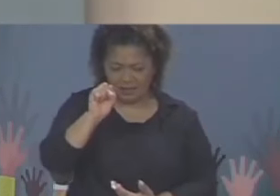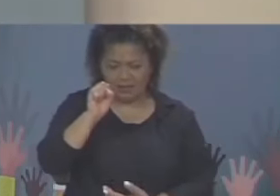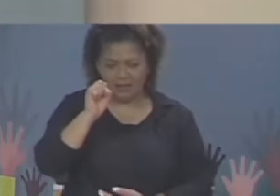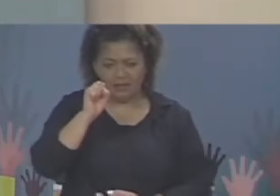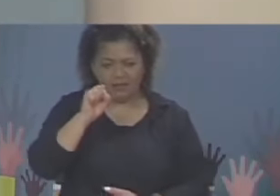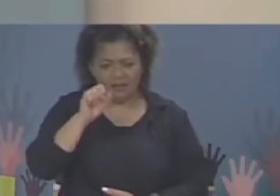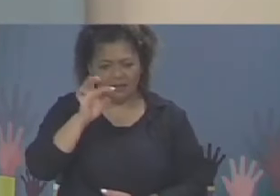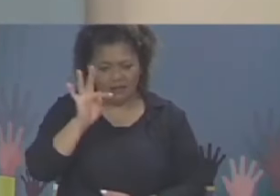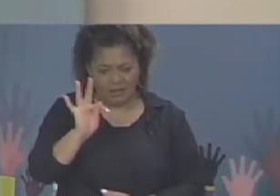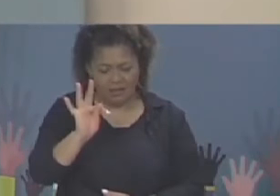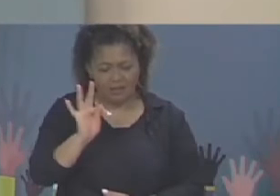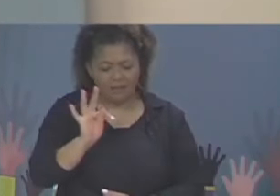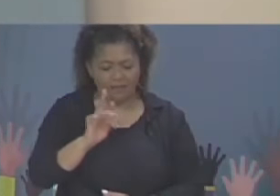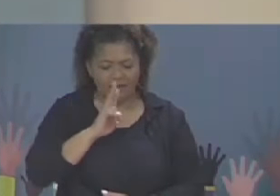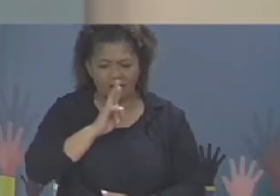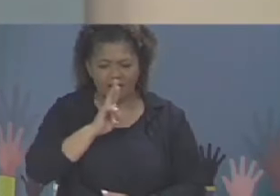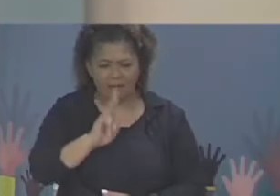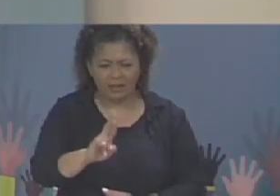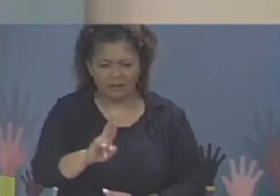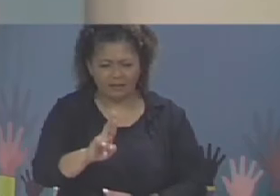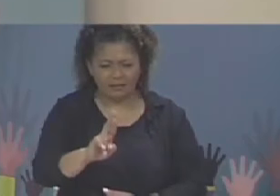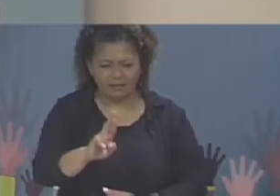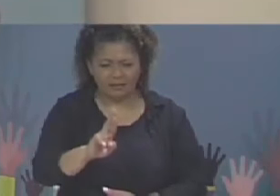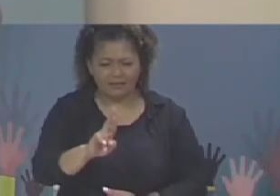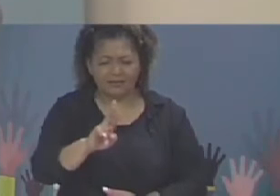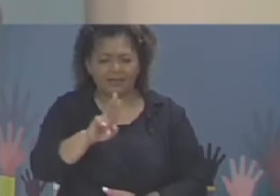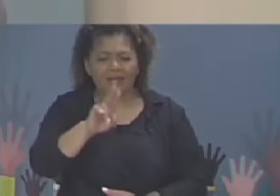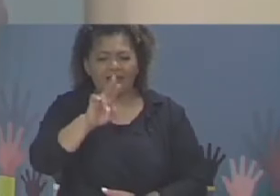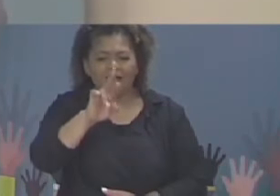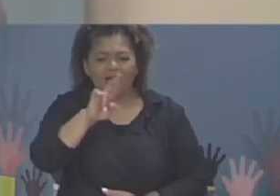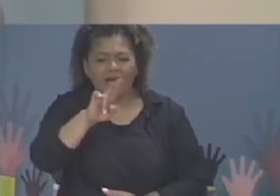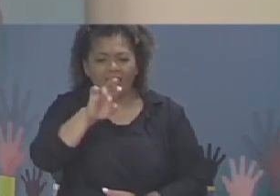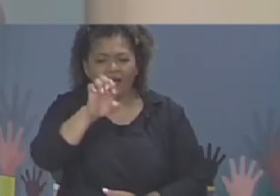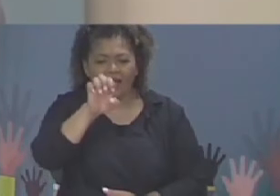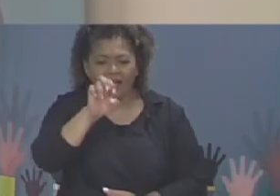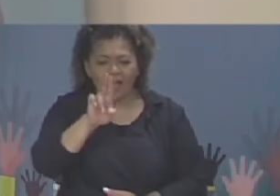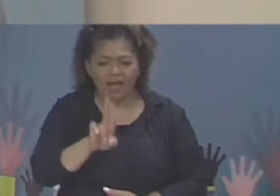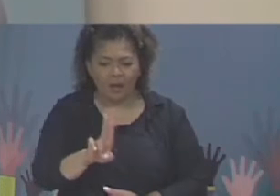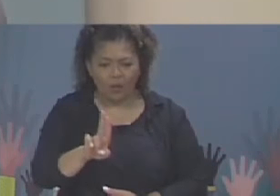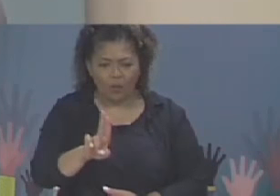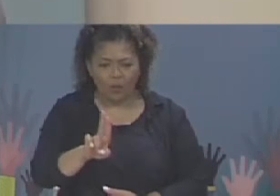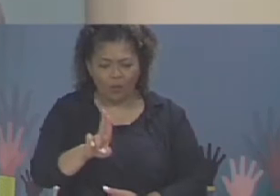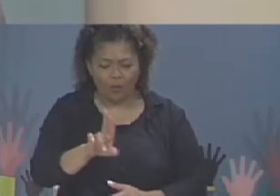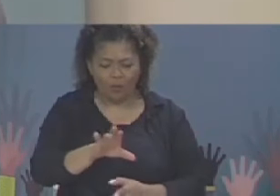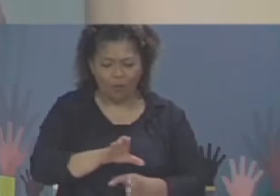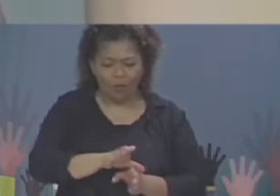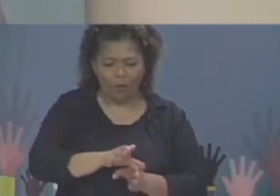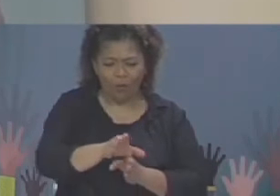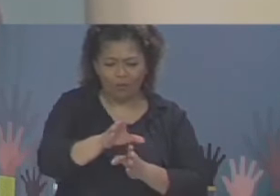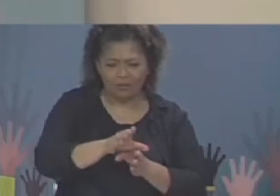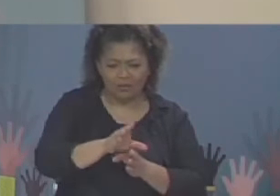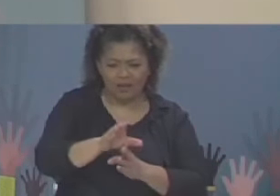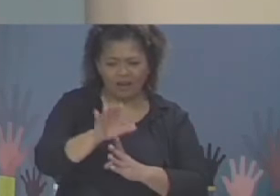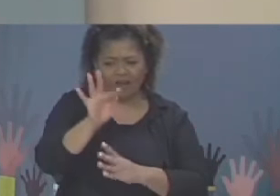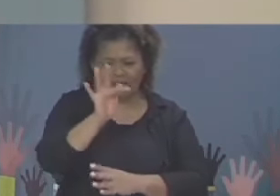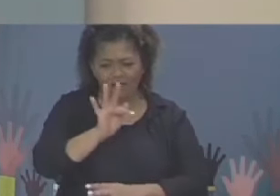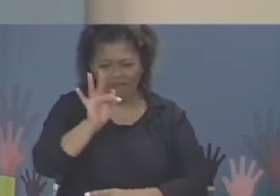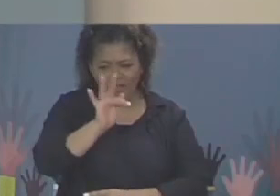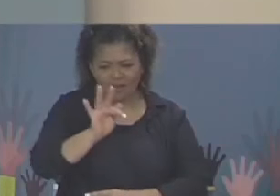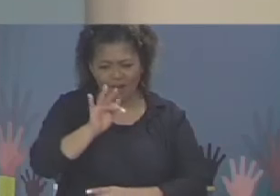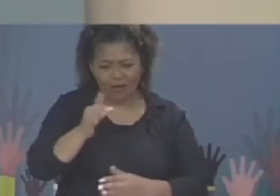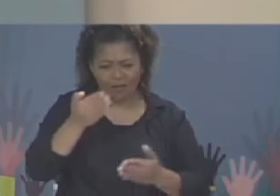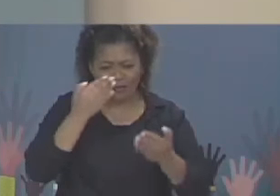de Psicologia é réu. O Conselho Federal de Psicologia é réu em pelo menos 6 processos no Tribunal Superior de